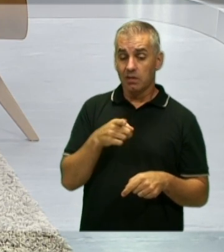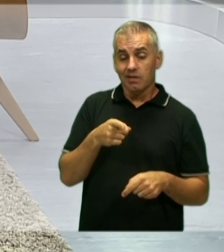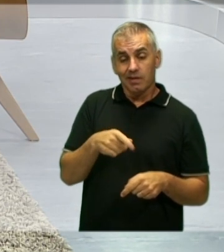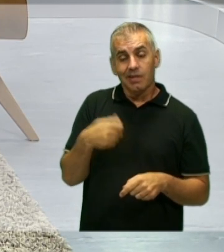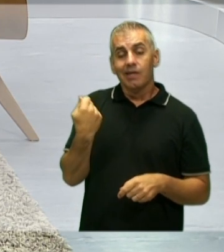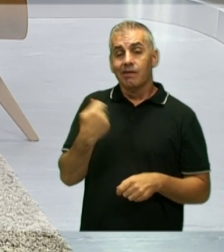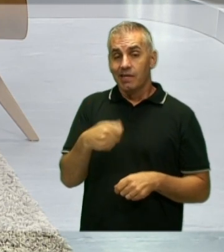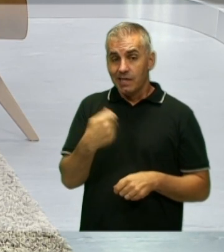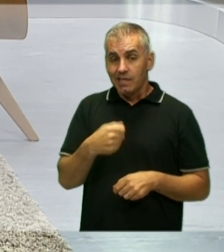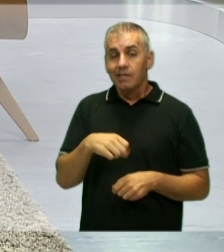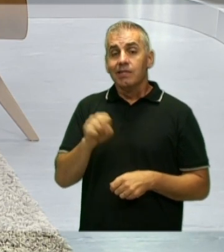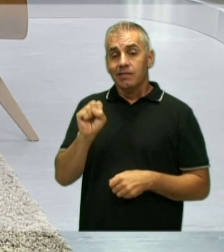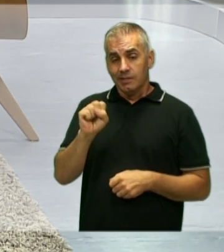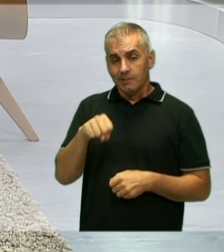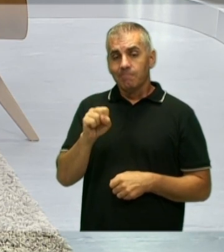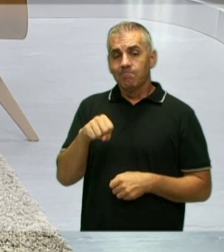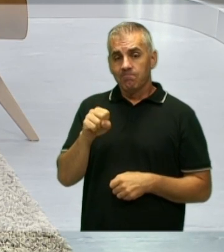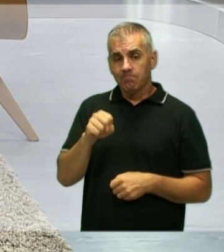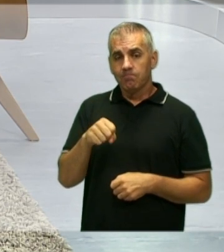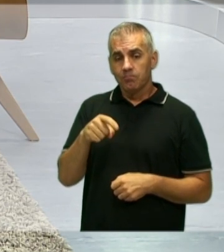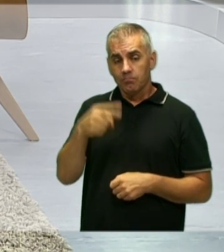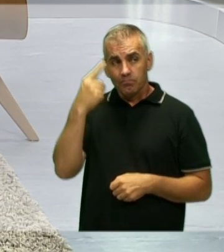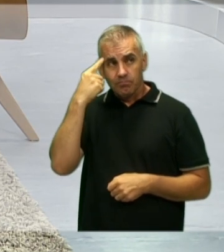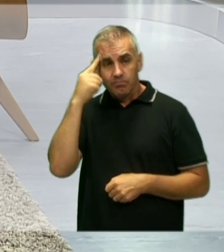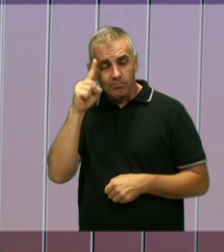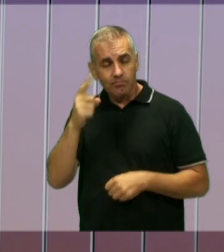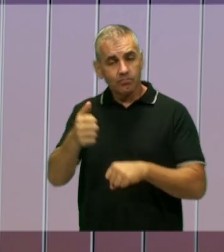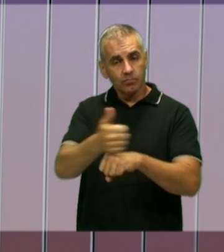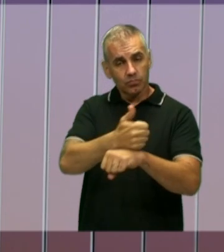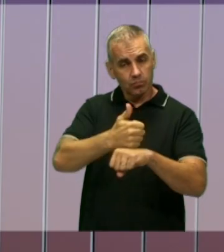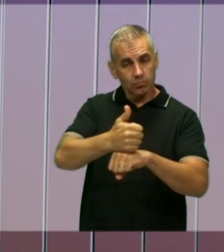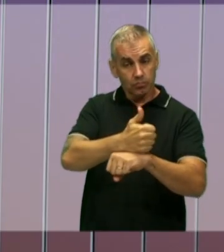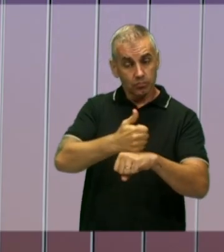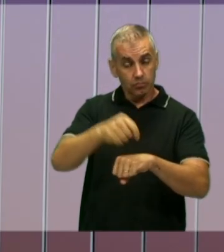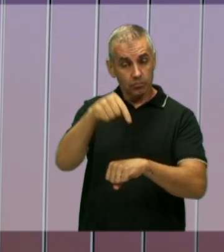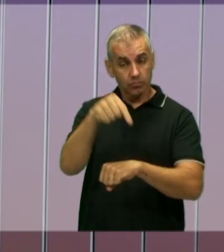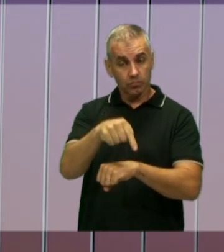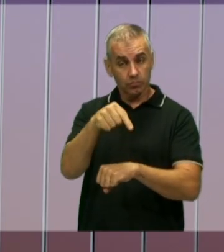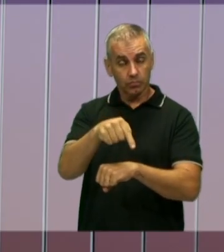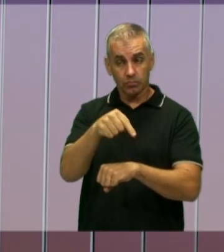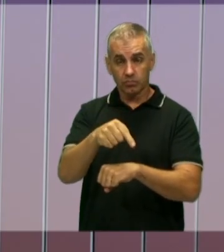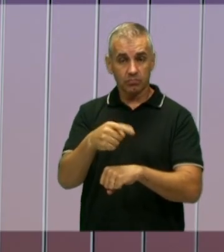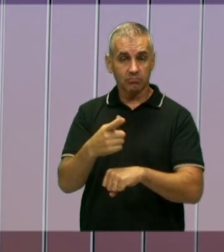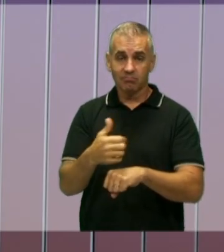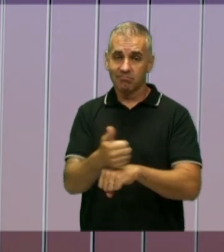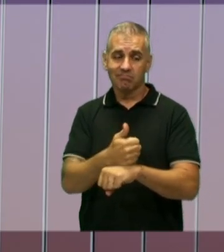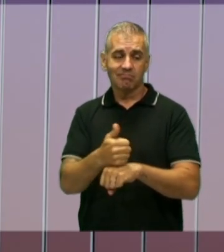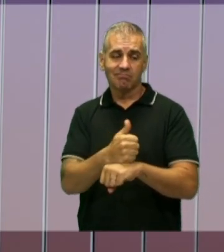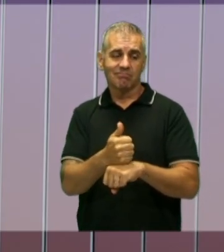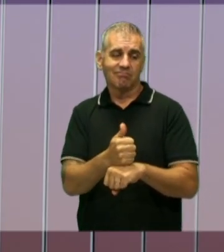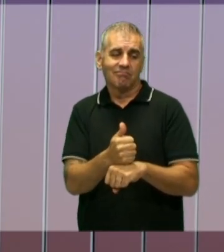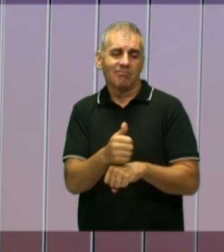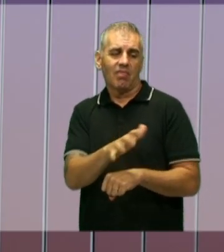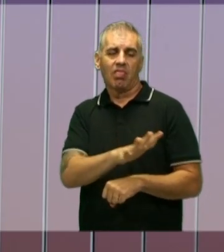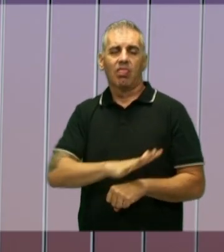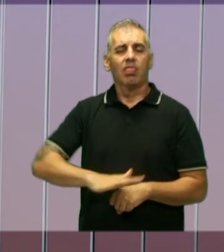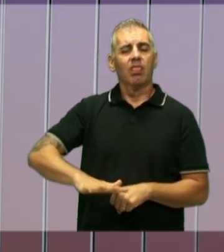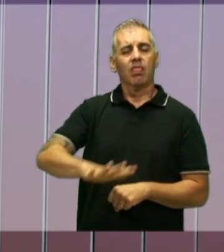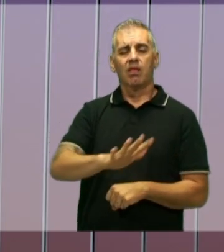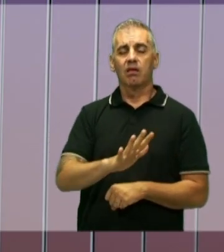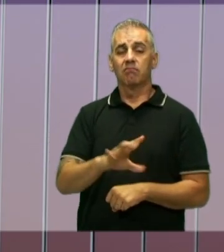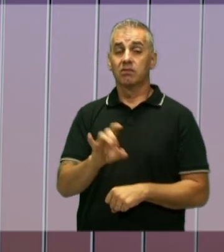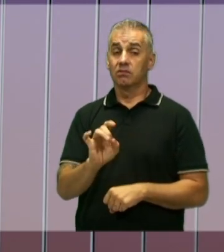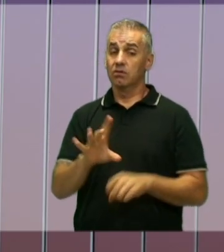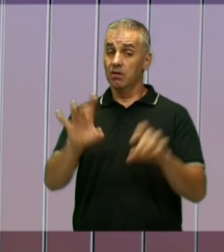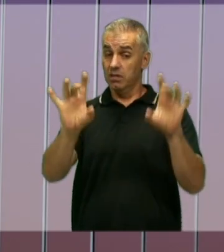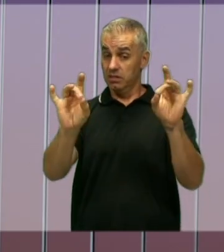irrefutável a ideia de que o profissional que esteja ali atuando não seja um profissional generalista, que ele seja especialista